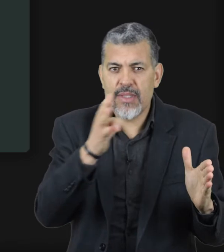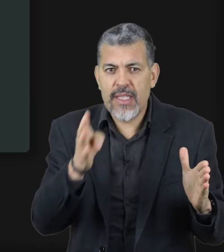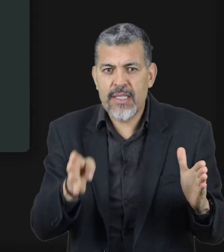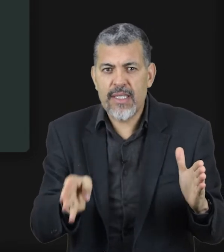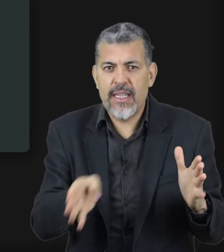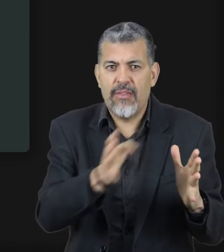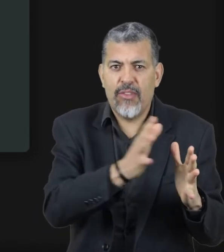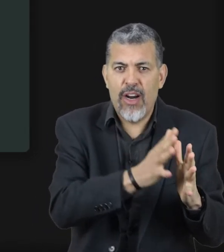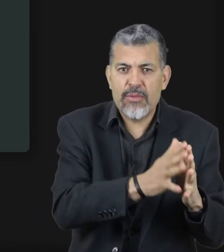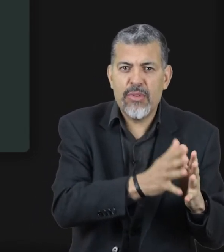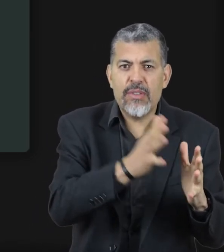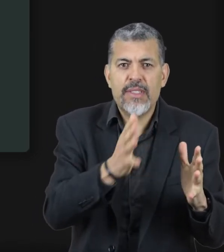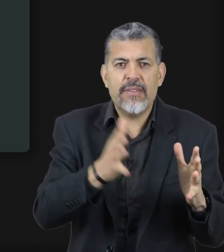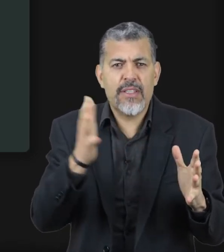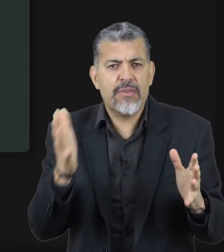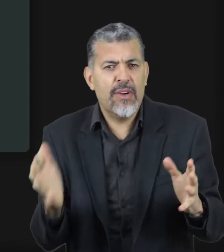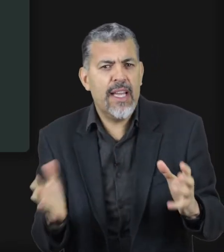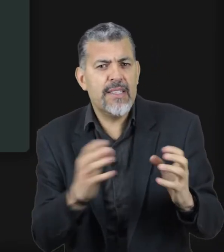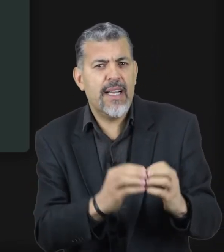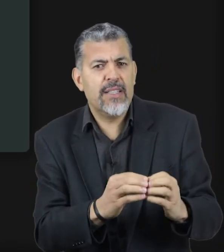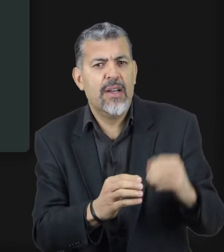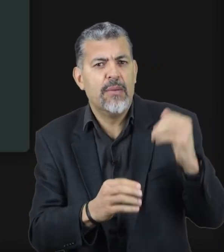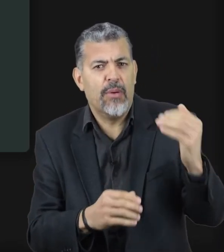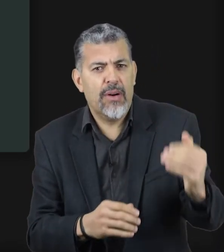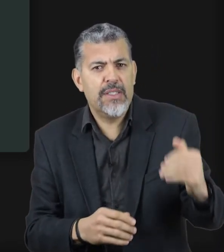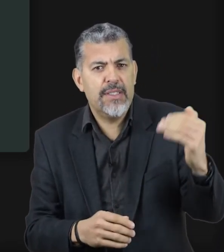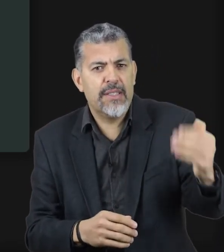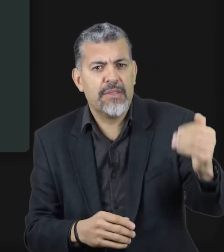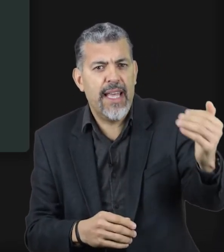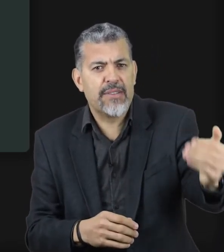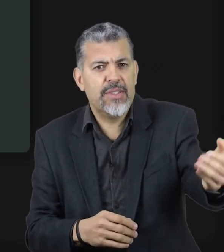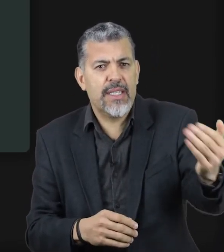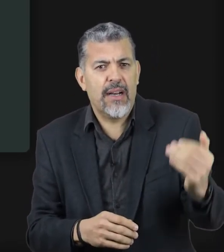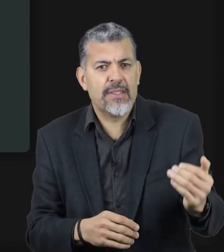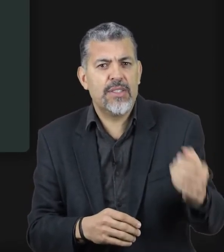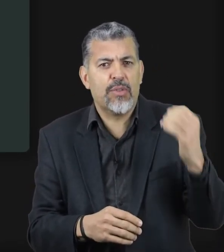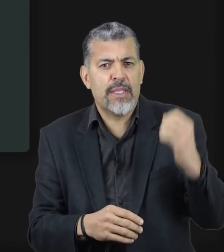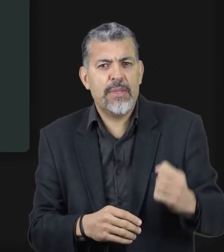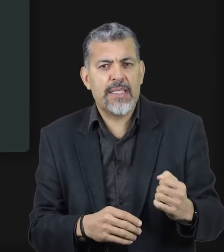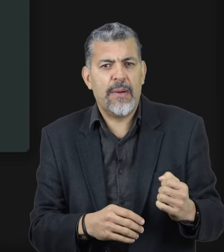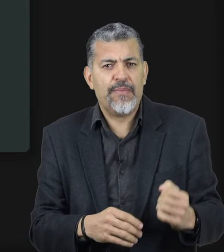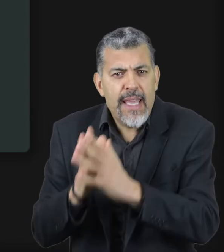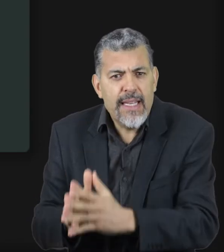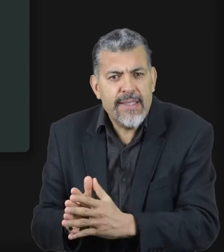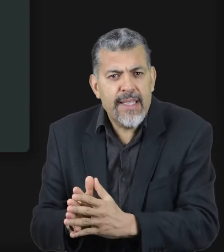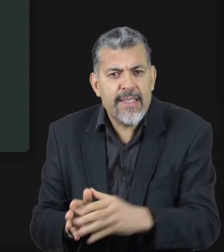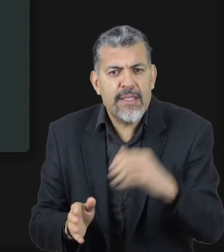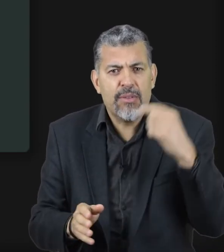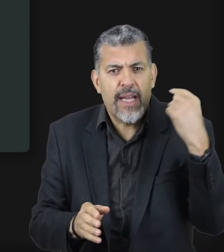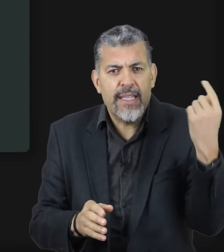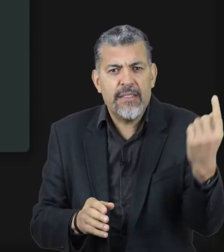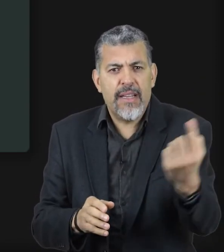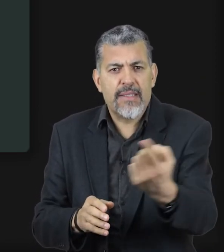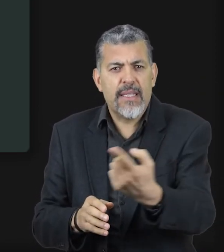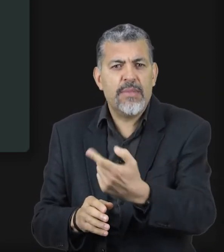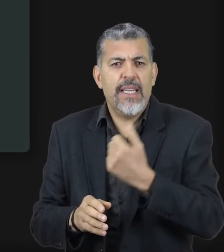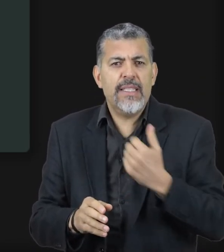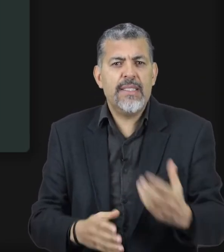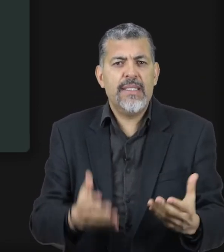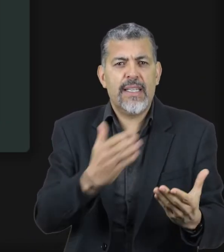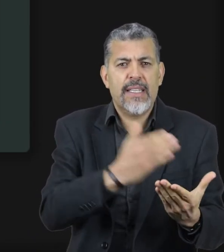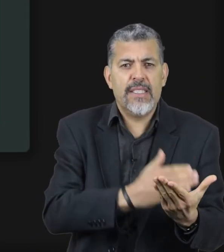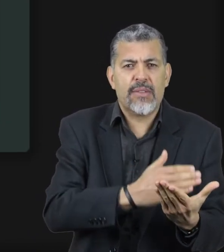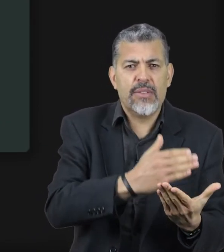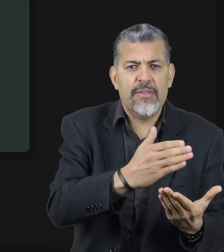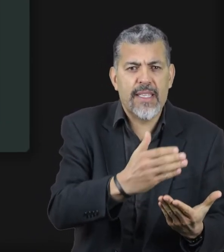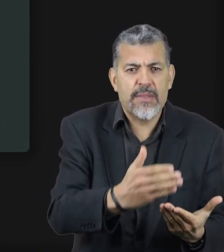as circunstâncias da forma com que o serviço foi realizado pode ter um nexo de causa de contaminação. Ele tem que circular em diversos ambientes